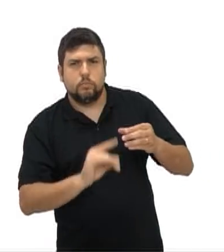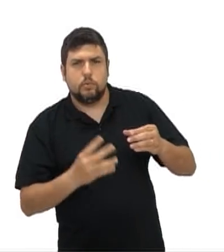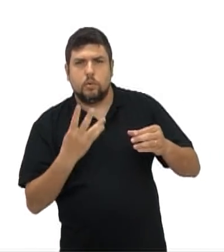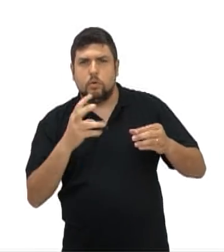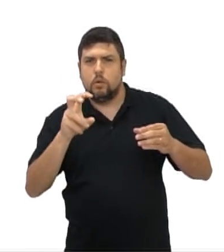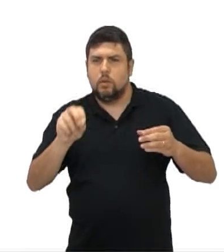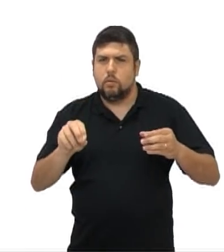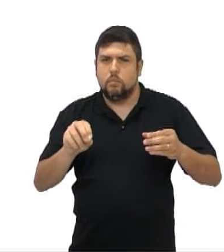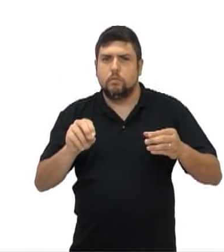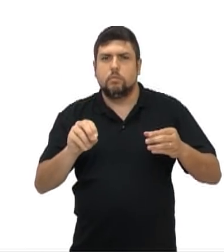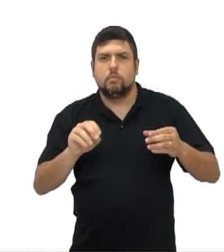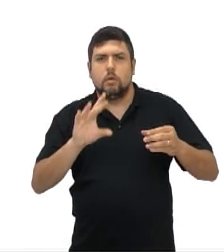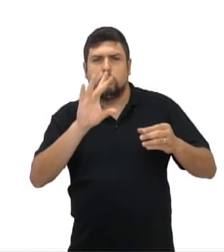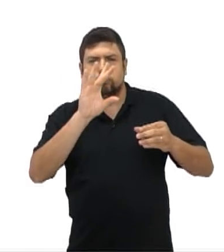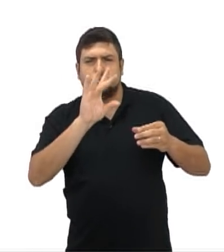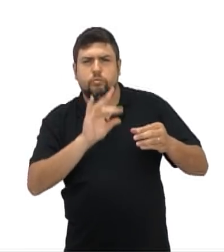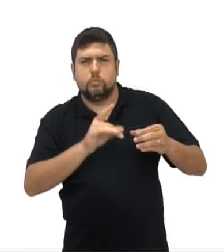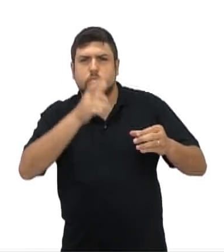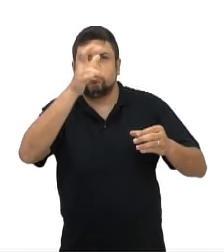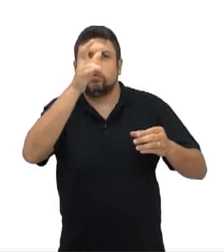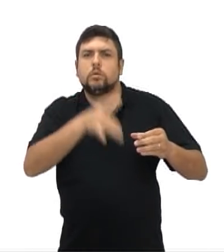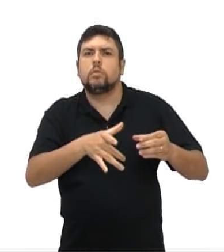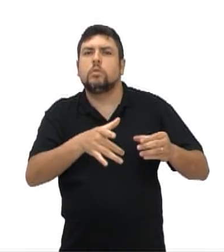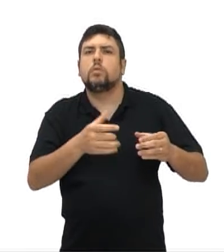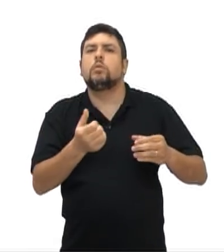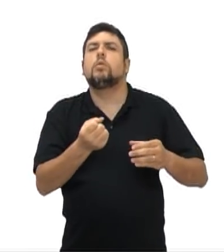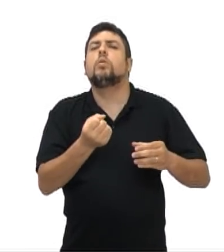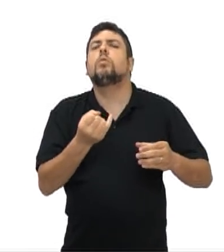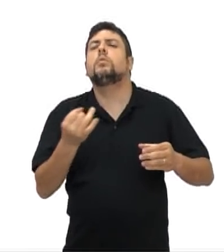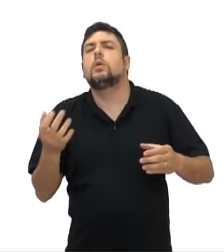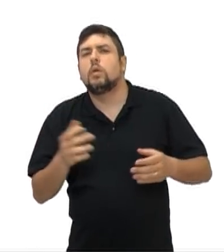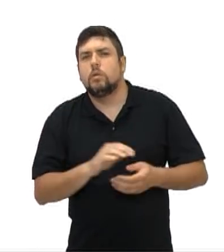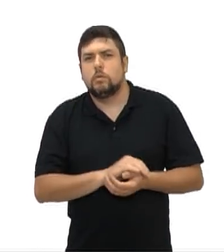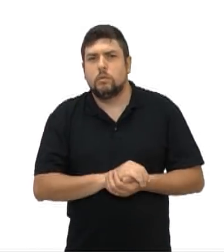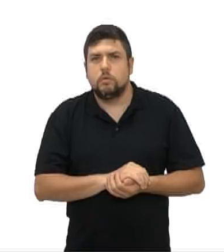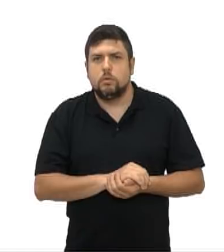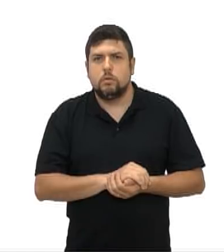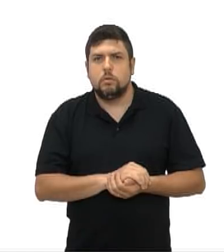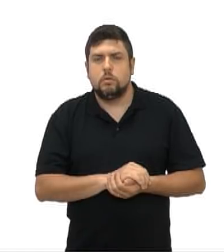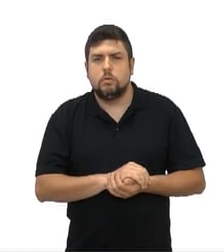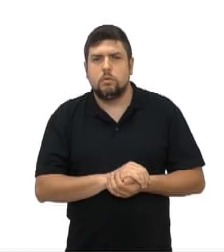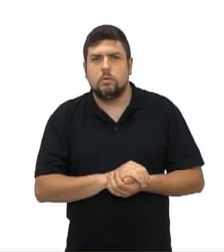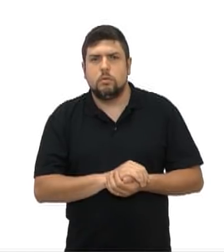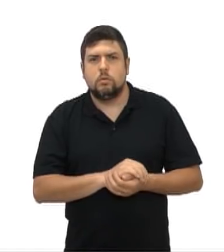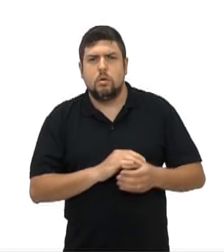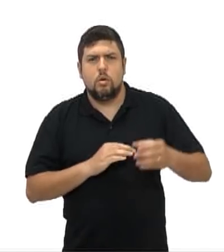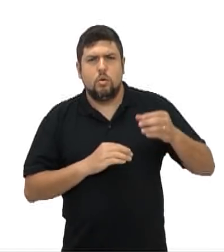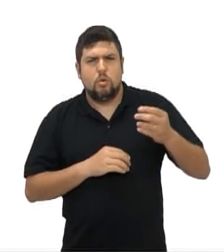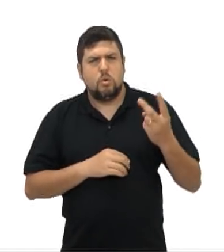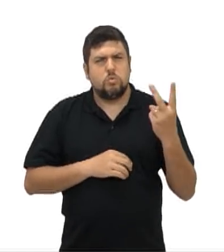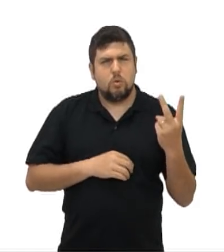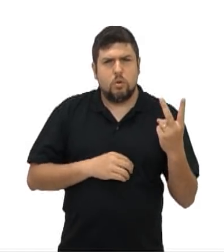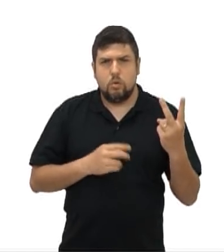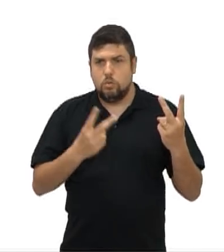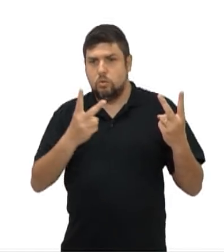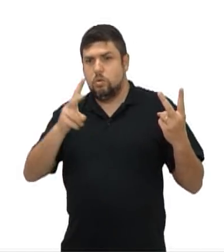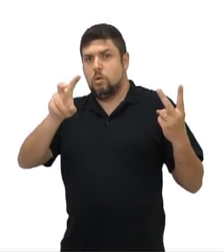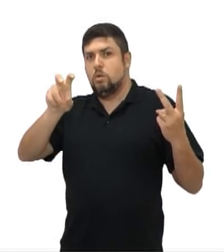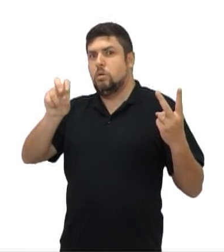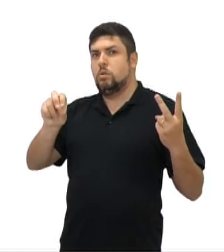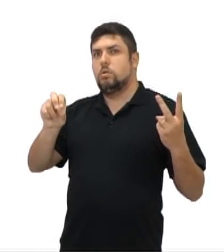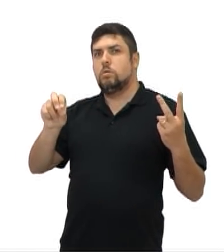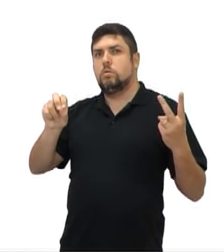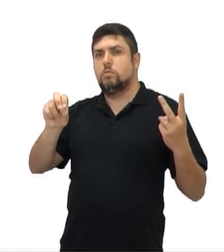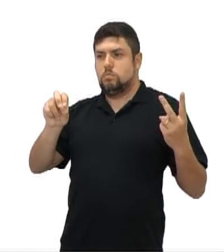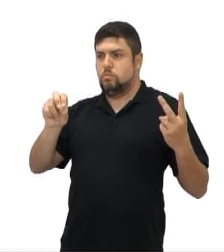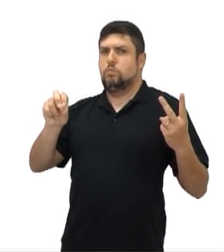que sobrou na lata foi... Opa, mas professora, 2 é menor do que 250, menor do que 200.